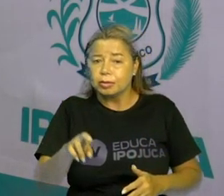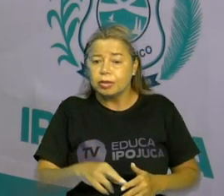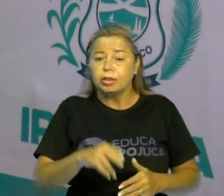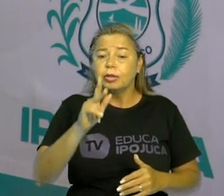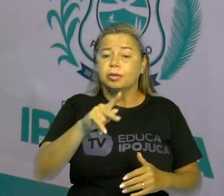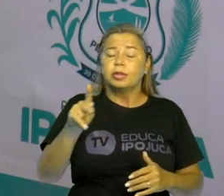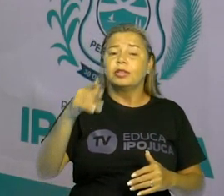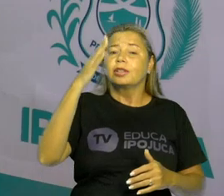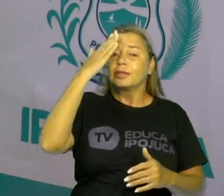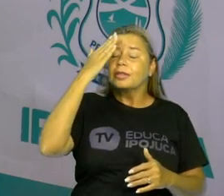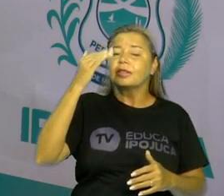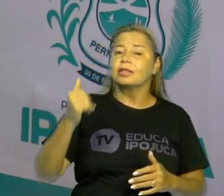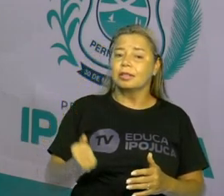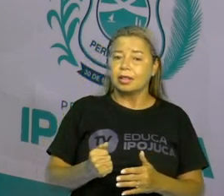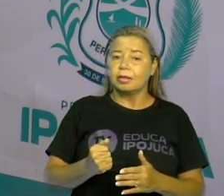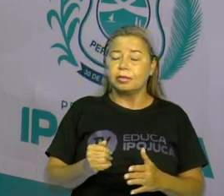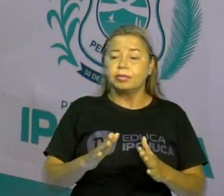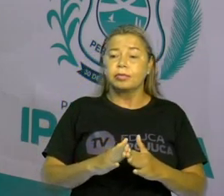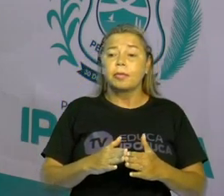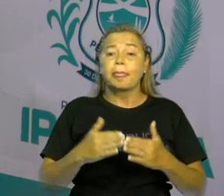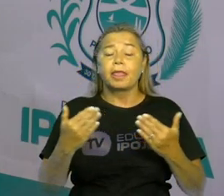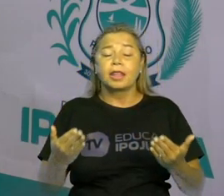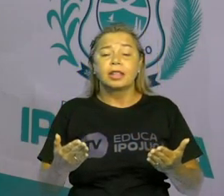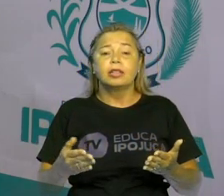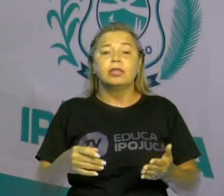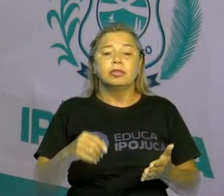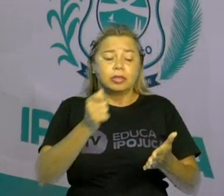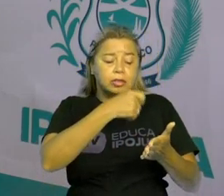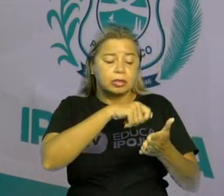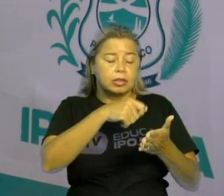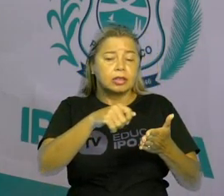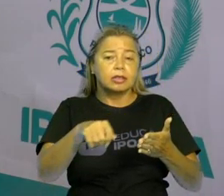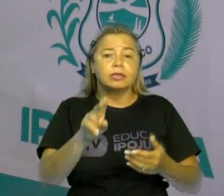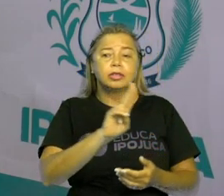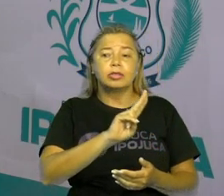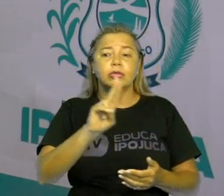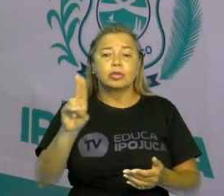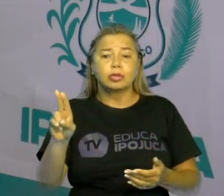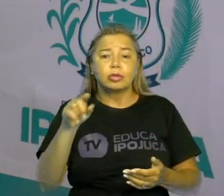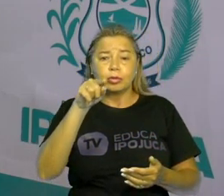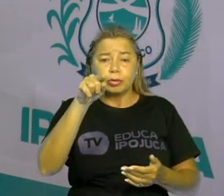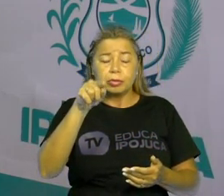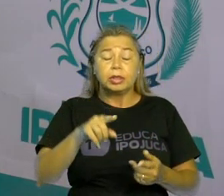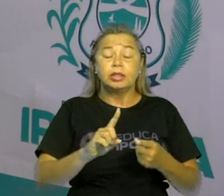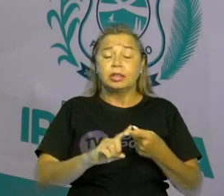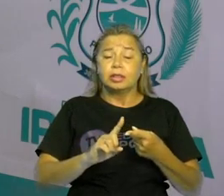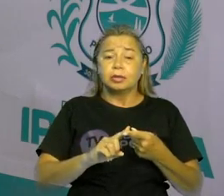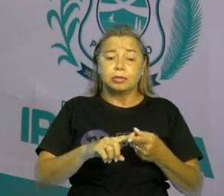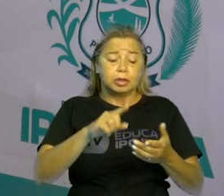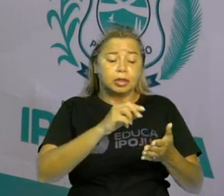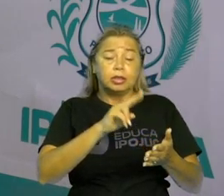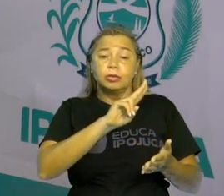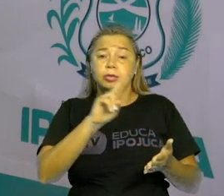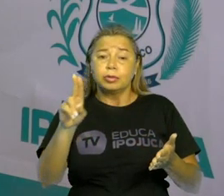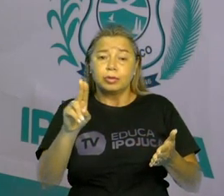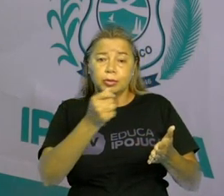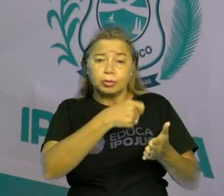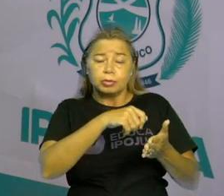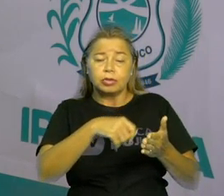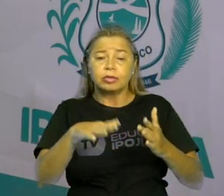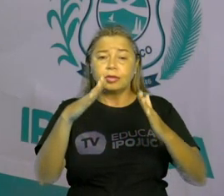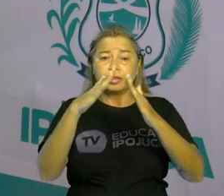vocês então não esqueçam de colocar o nome da sua escola e o seu nome completo Tá bom porque assim nós vamos saber quais